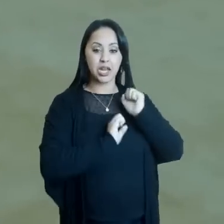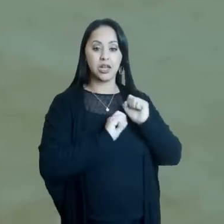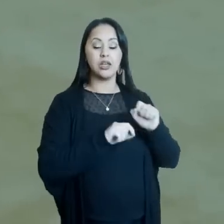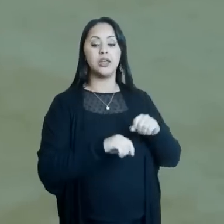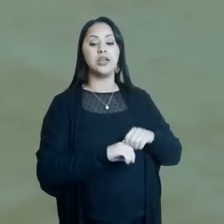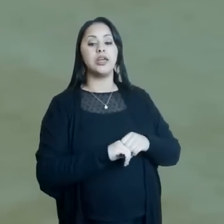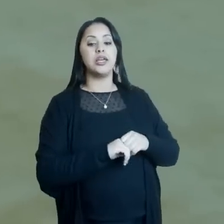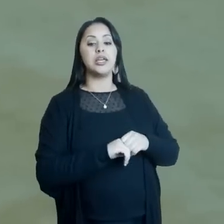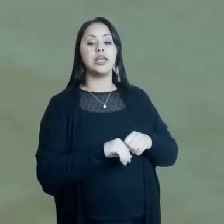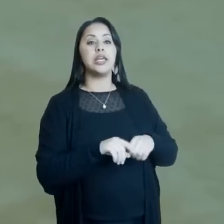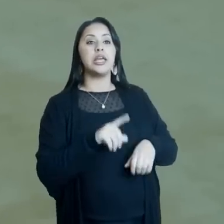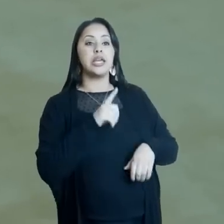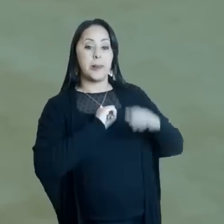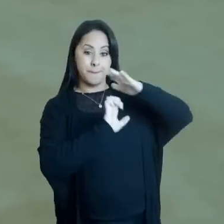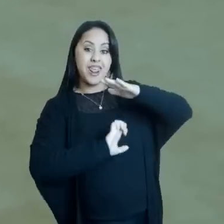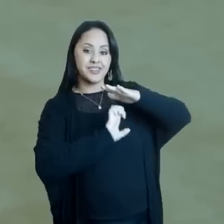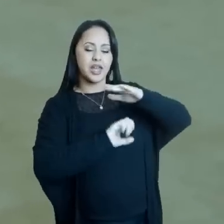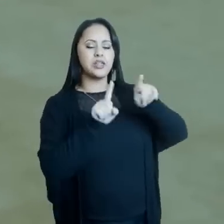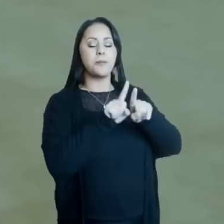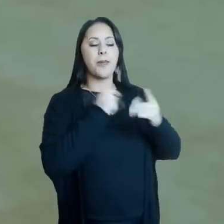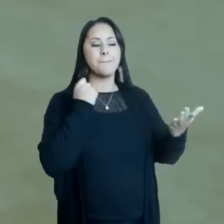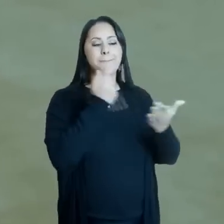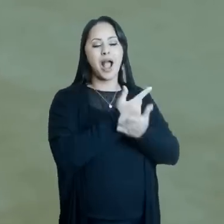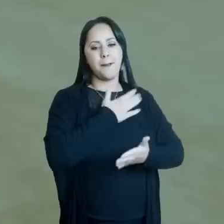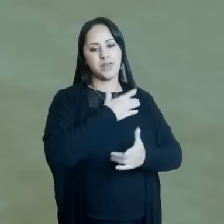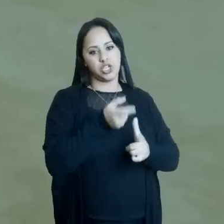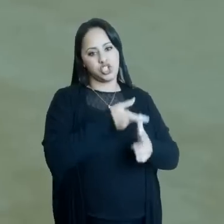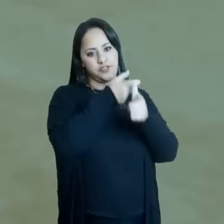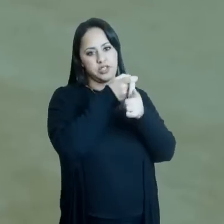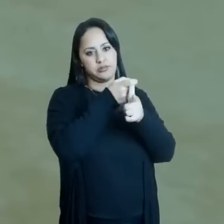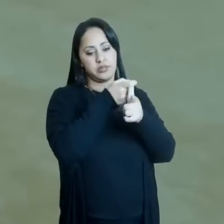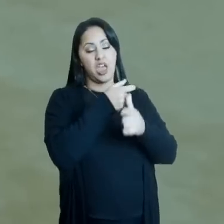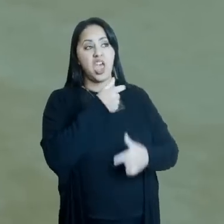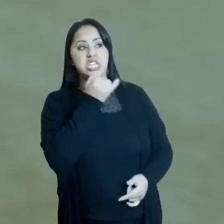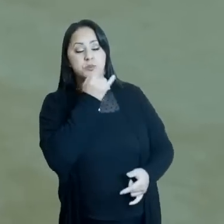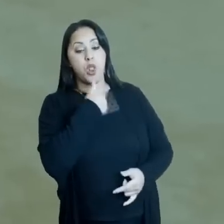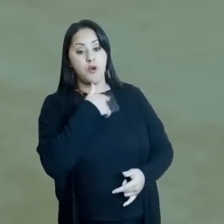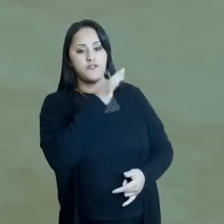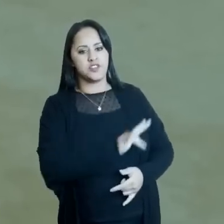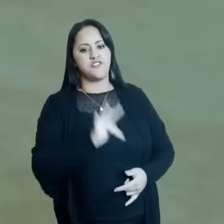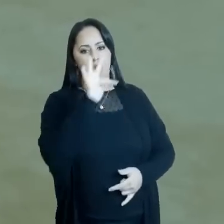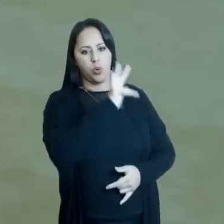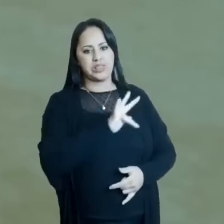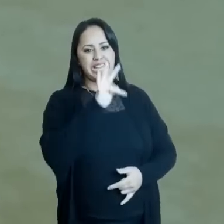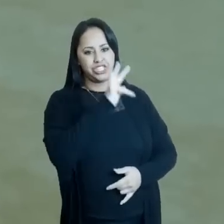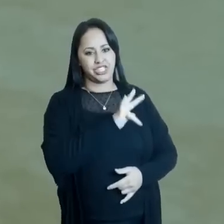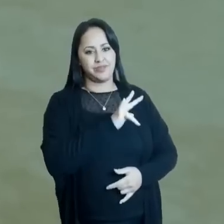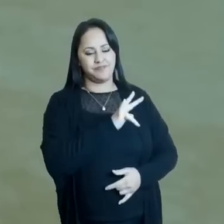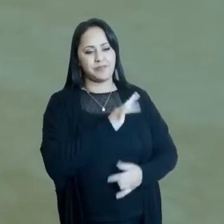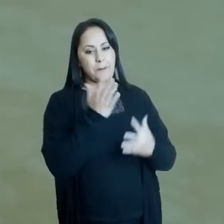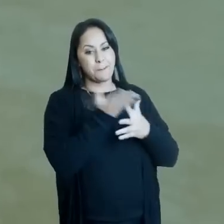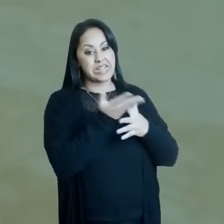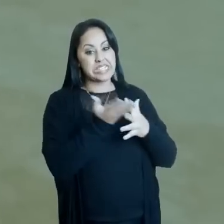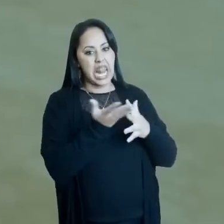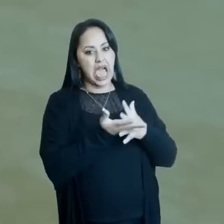pagar minhas dívidas, né? Legal. Porque, tipo, eu fiz faculdade pelo FIES. Ixi!